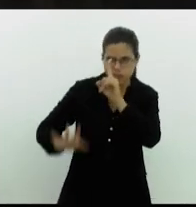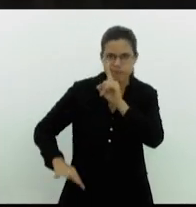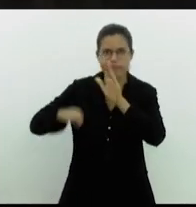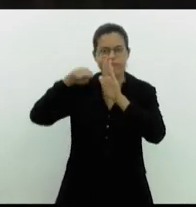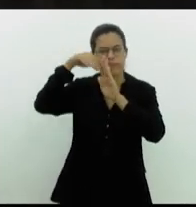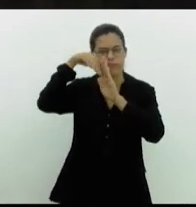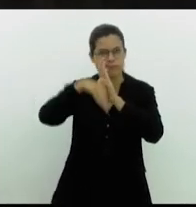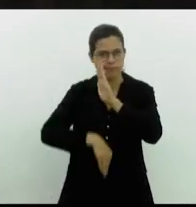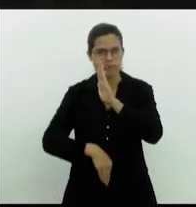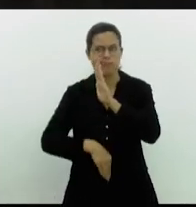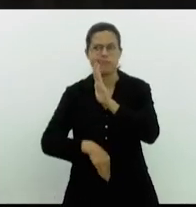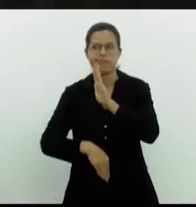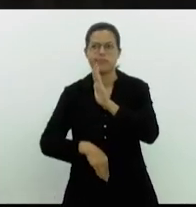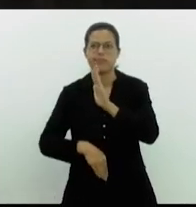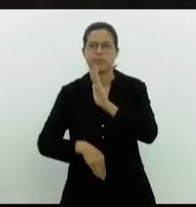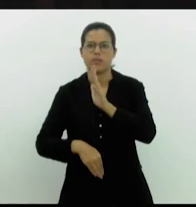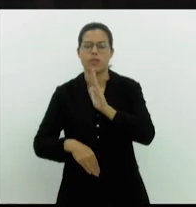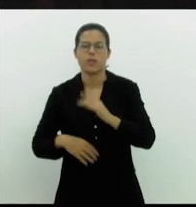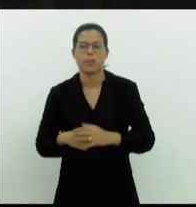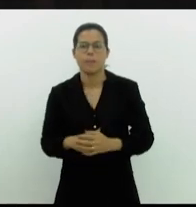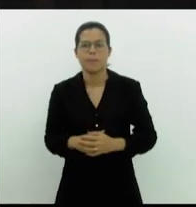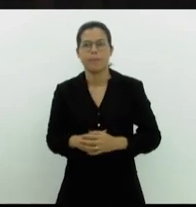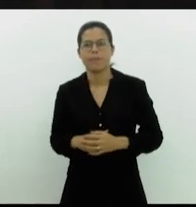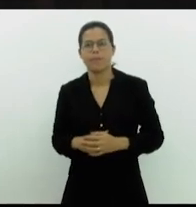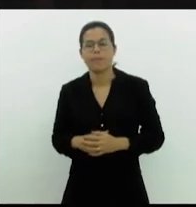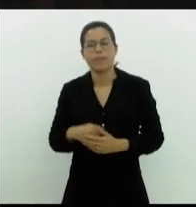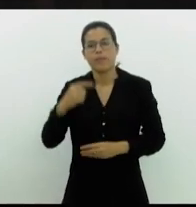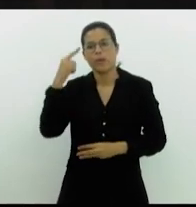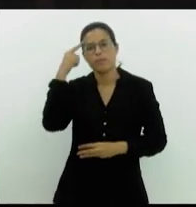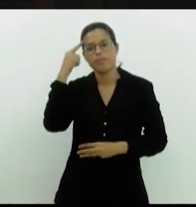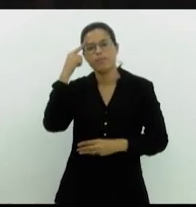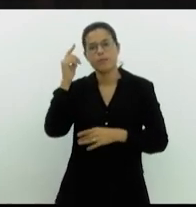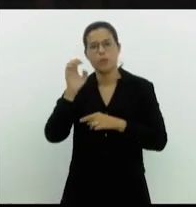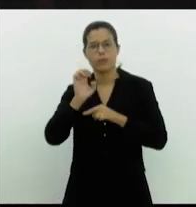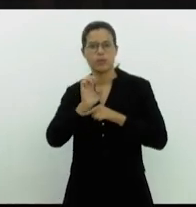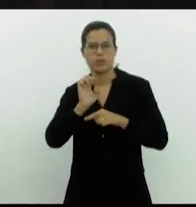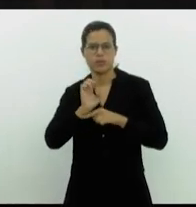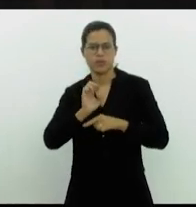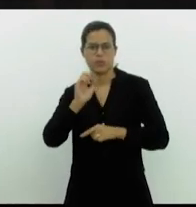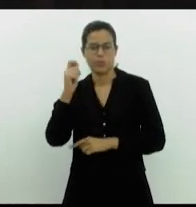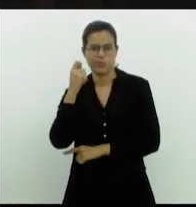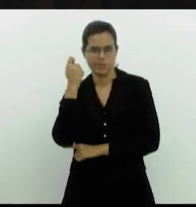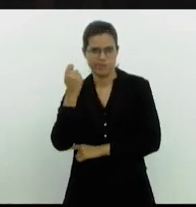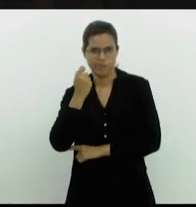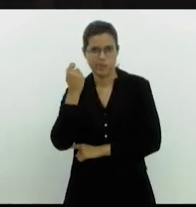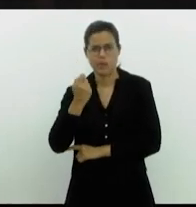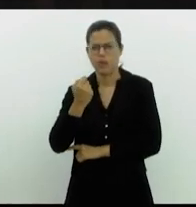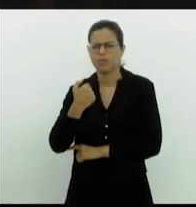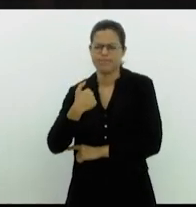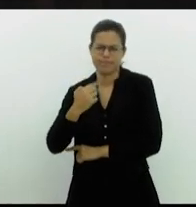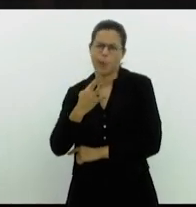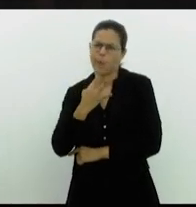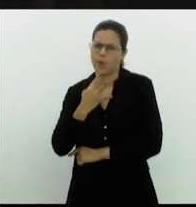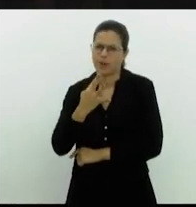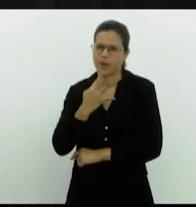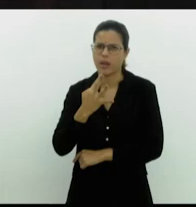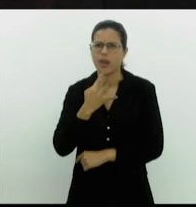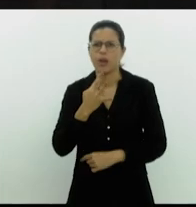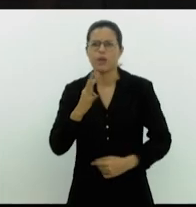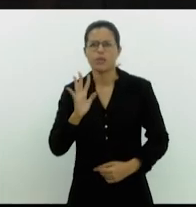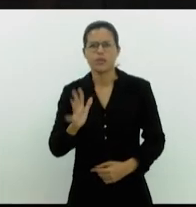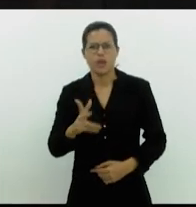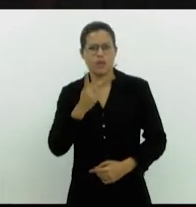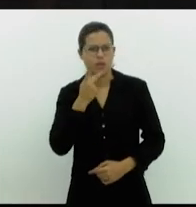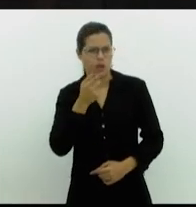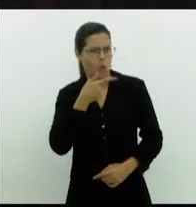Fico imaginando o estado do Rio Grande do Sul, que eu conheço, já disse aqui no dia